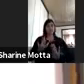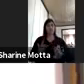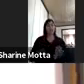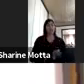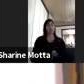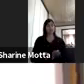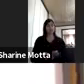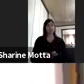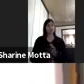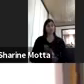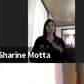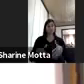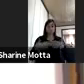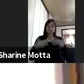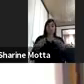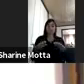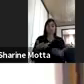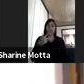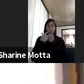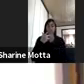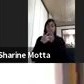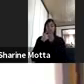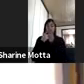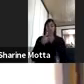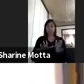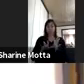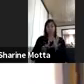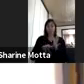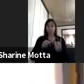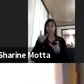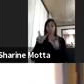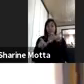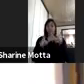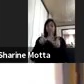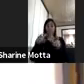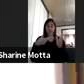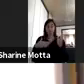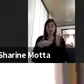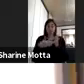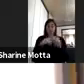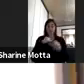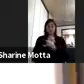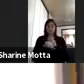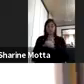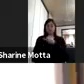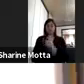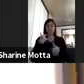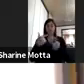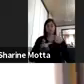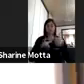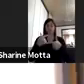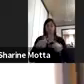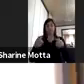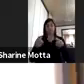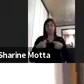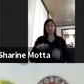gente, falar sobre tráfico de pessoas, falar sobre os limites da exploração do trabalho deve estar nas nossas bocas